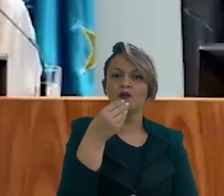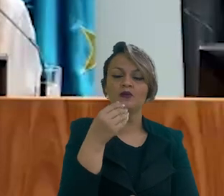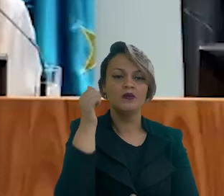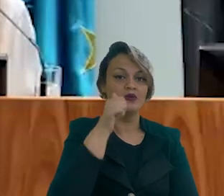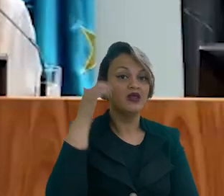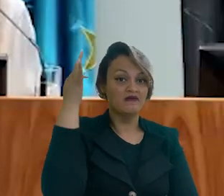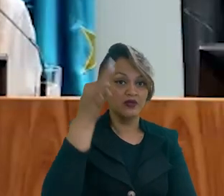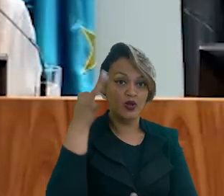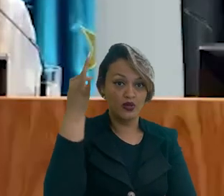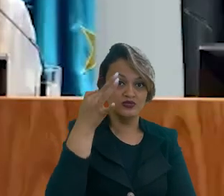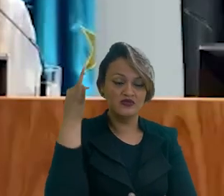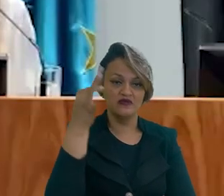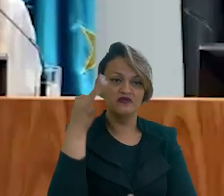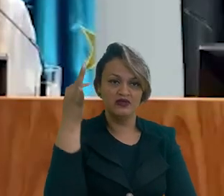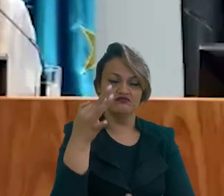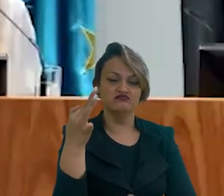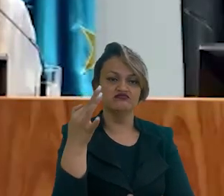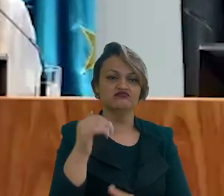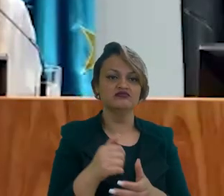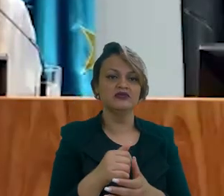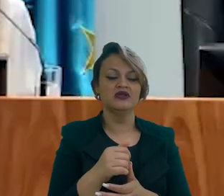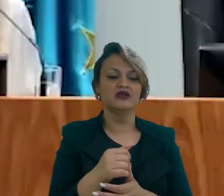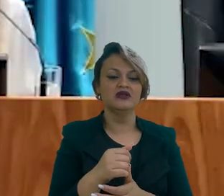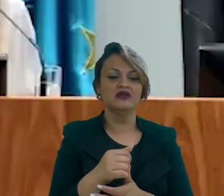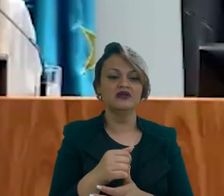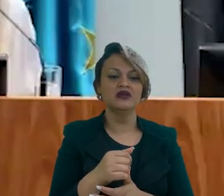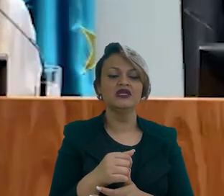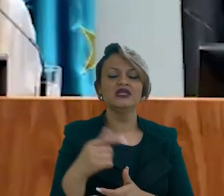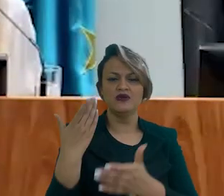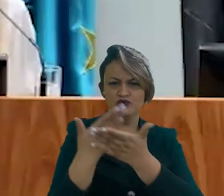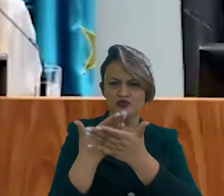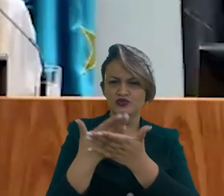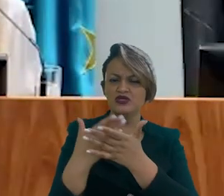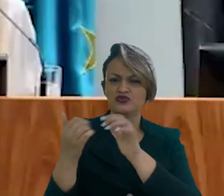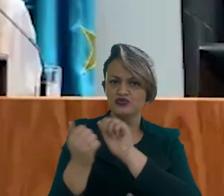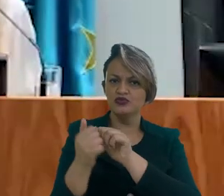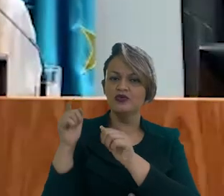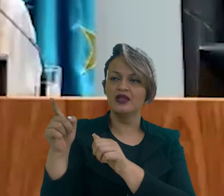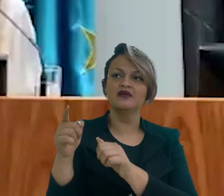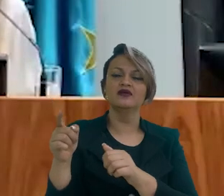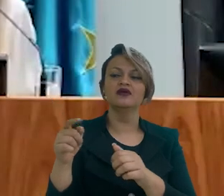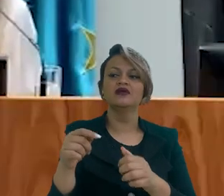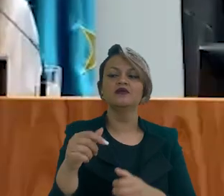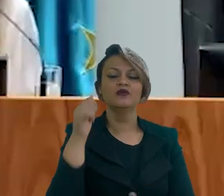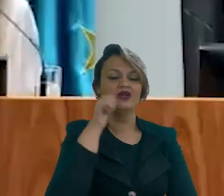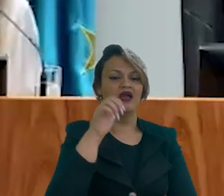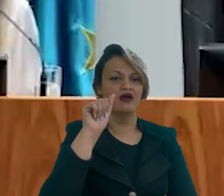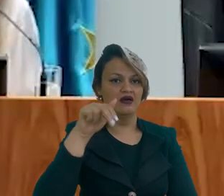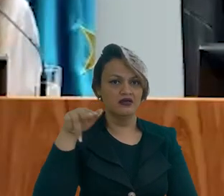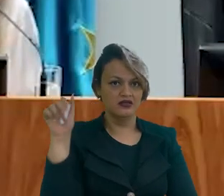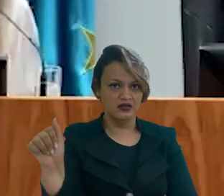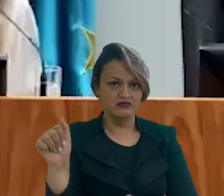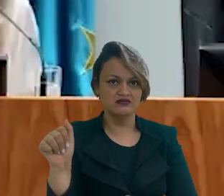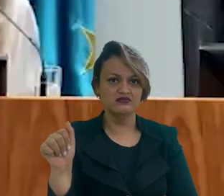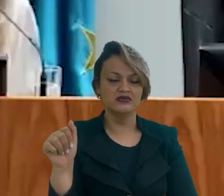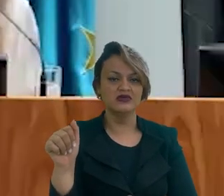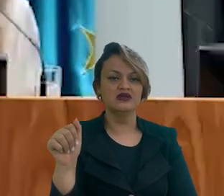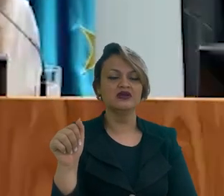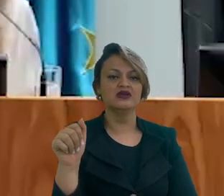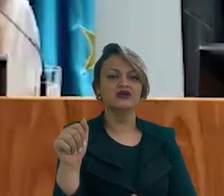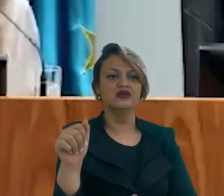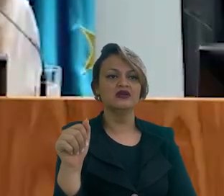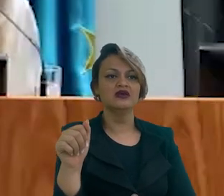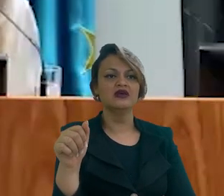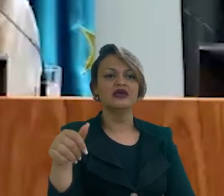de uma filósofa Professor Celso Lafer estudou diretamente com ela da Hanna arent né